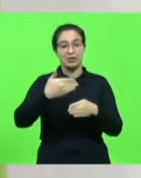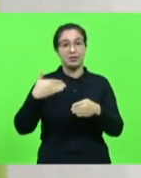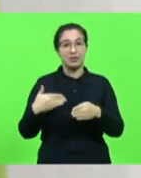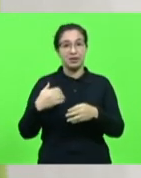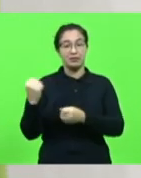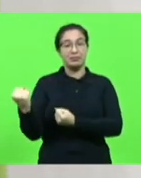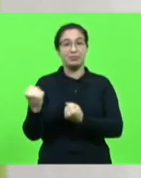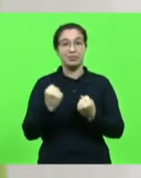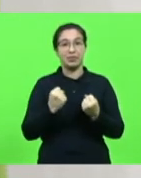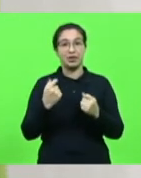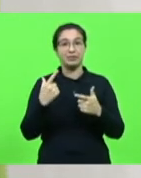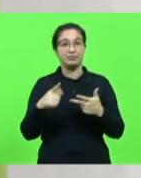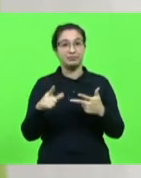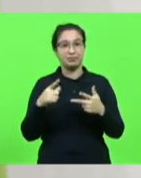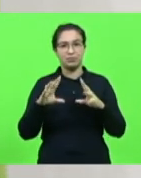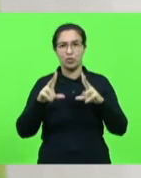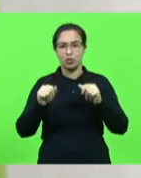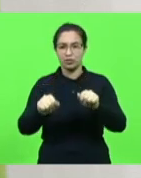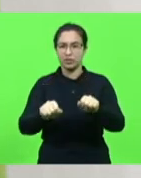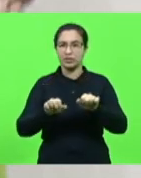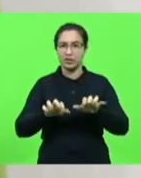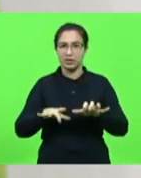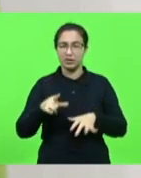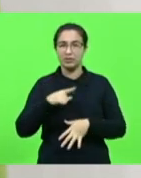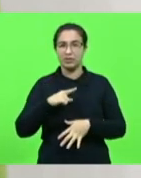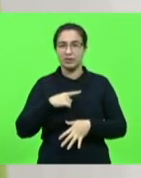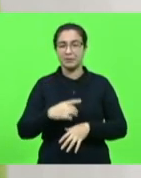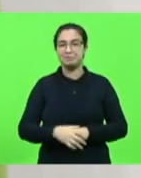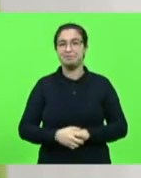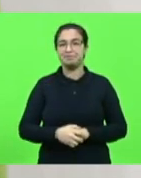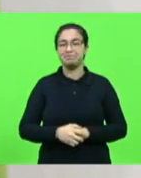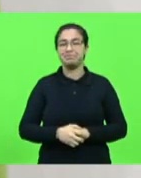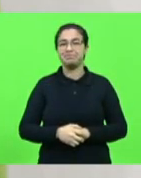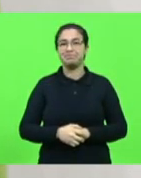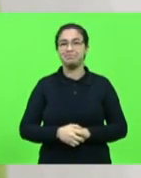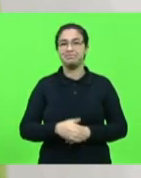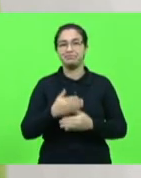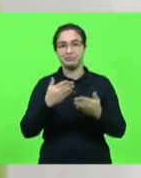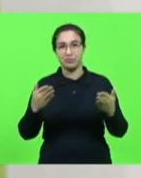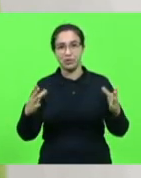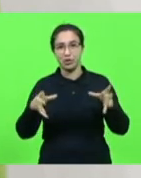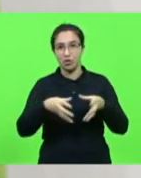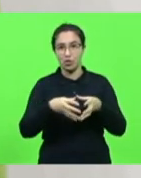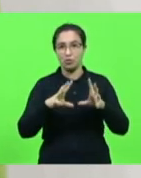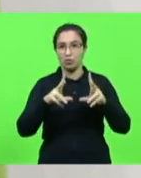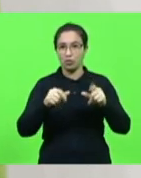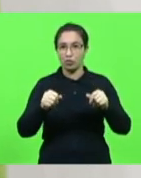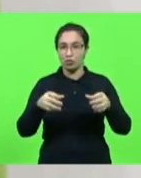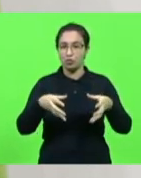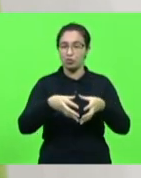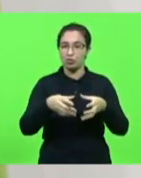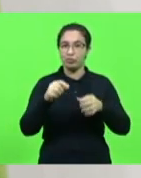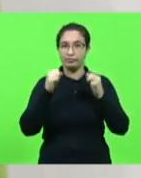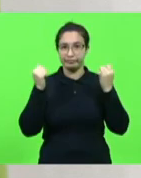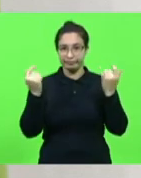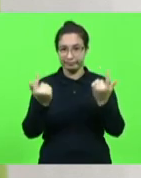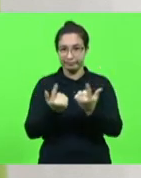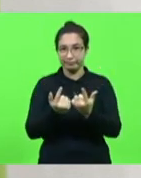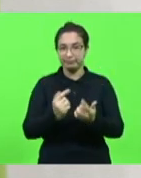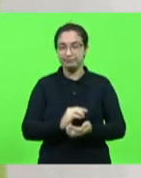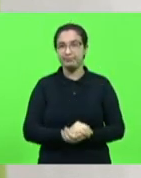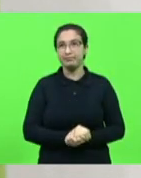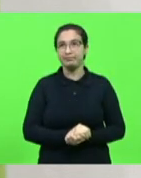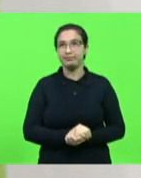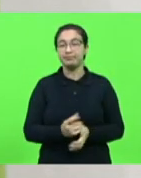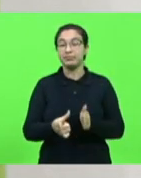e todas as sessões aqui realizadas. Então, o nosso abraço, em nome dela, a todos que colaboram com essa equipe aqui maravilhosa do Poder Legislativo. Então, senhor presidente,